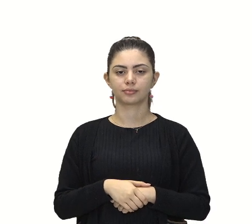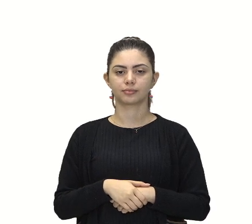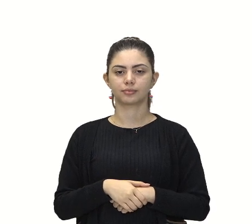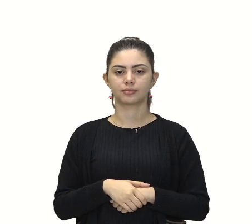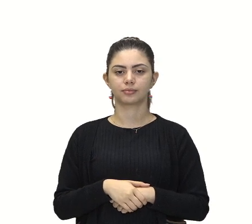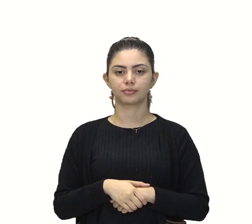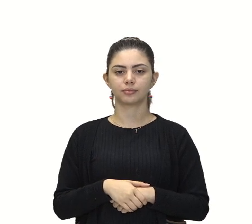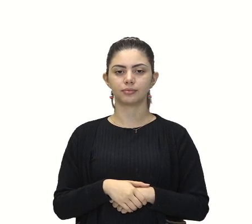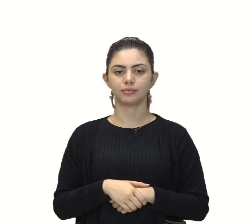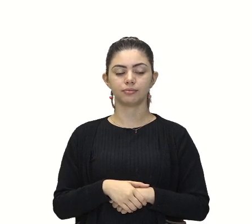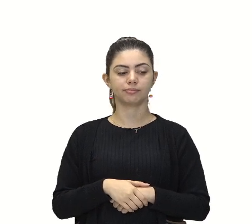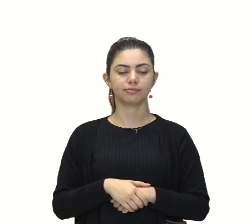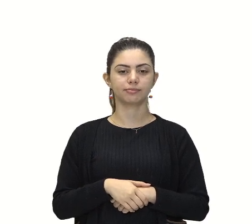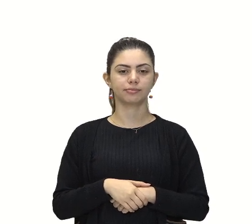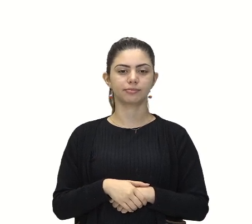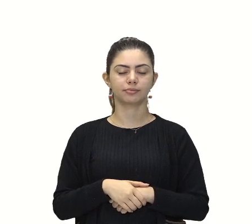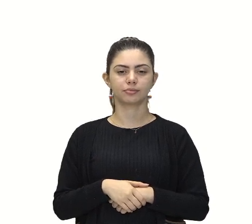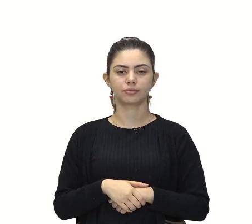alunas do